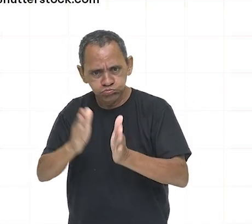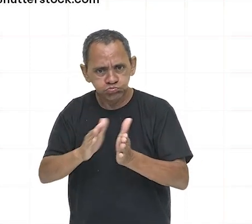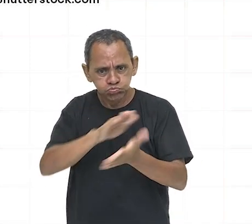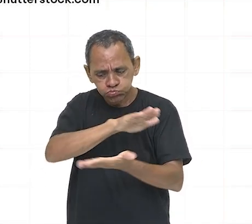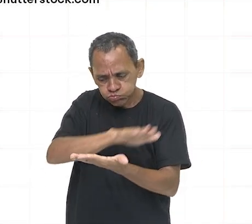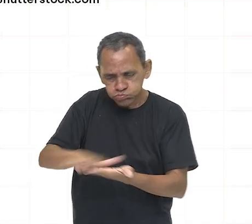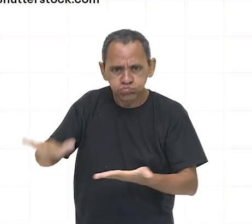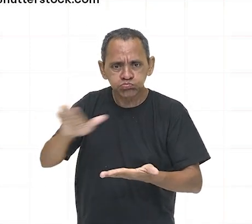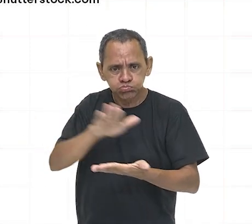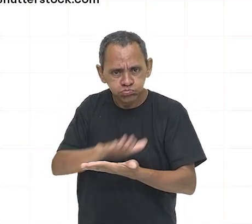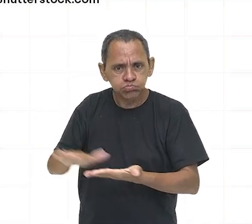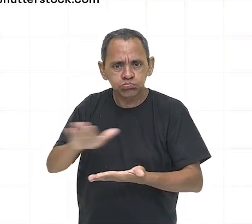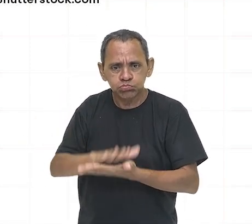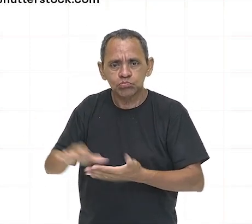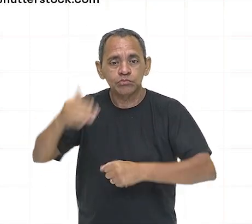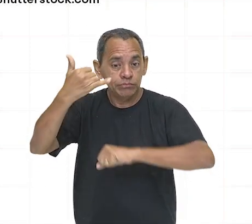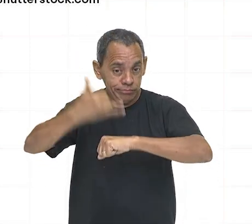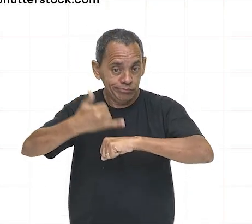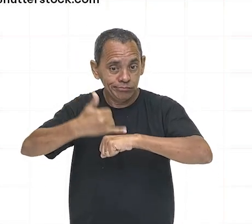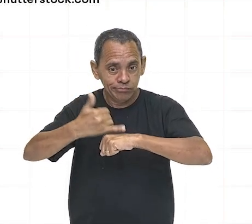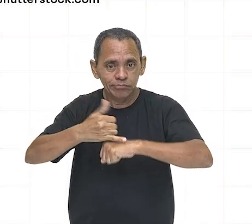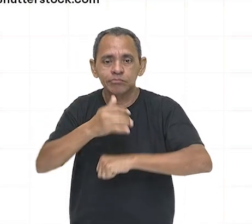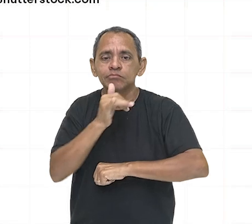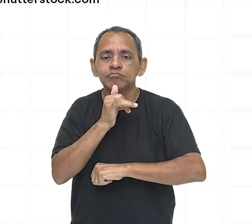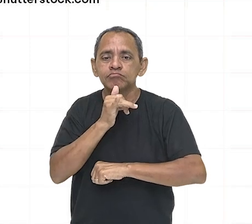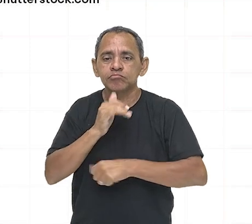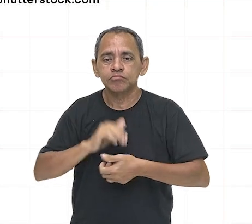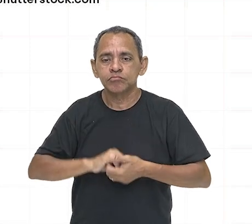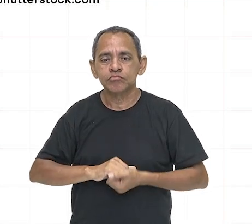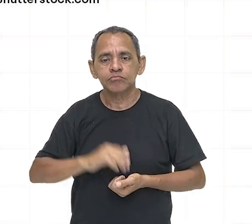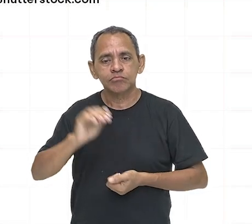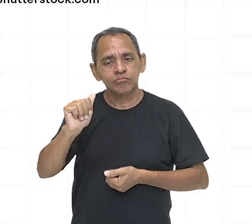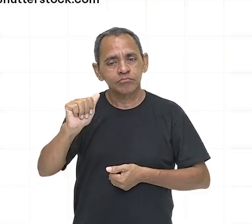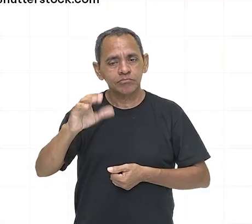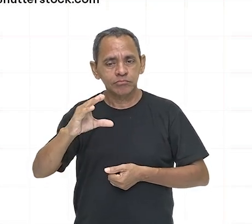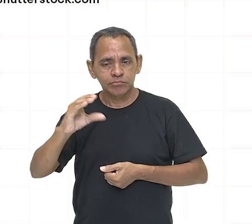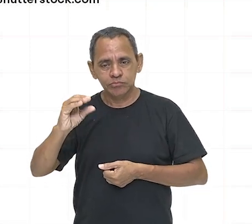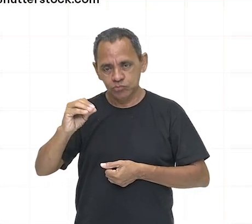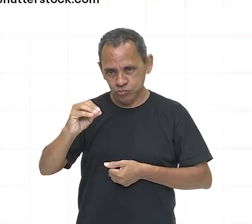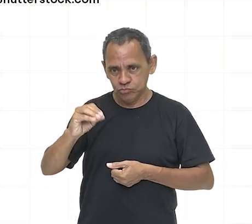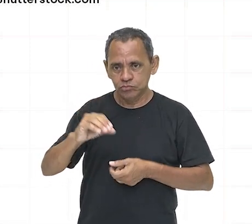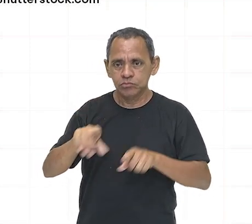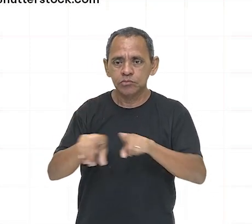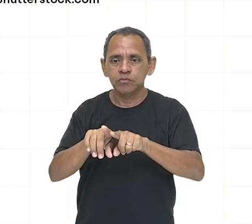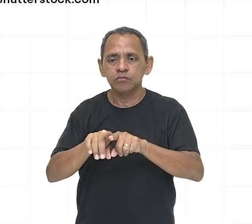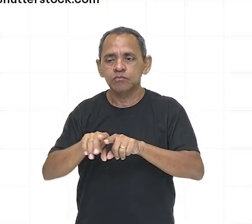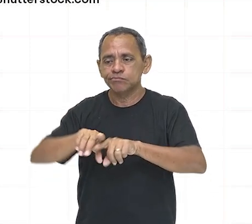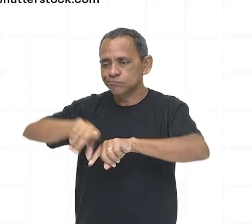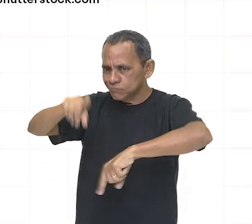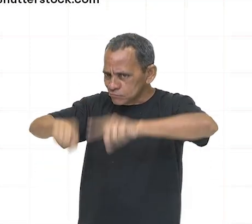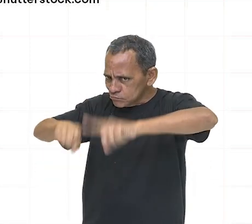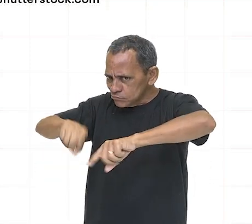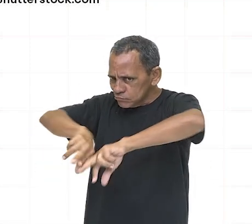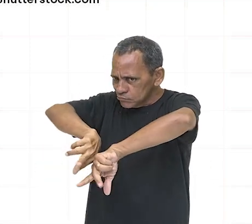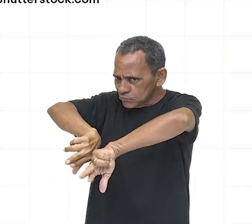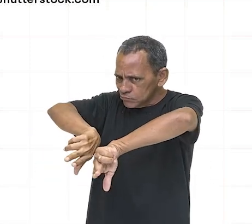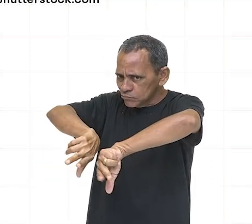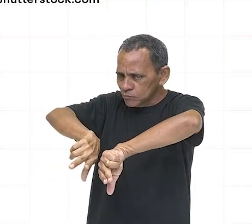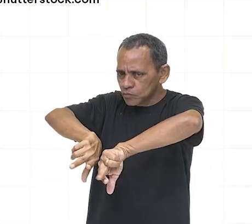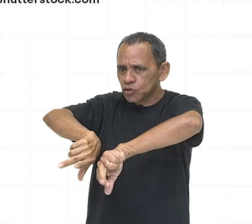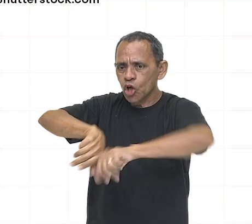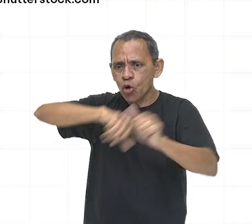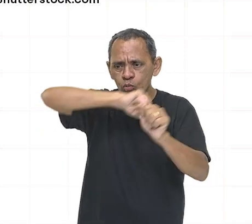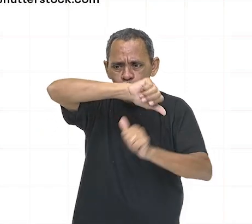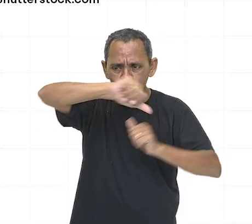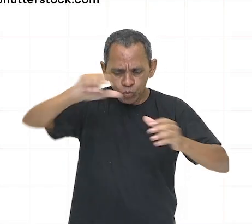né? É o caso do aço, por exemplo. Eu pego lá o recurso natural, transformo ele em barras